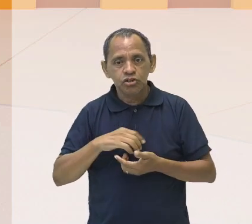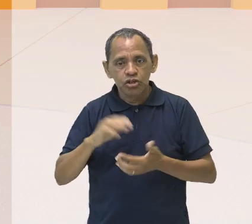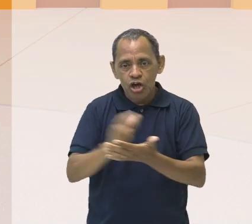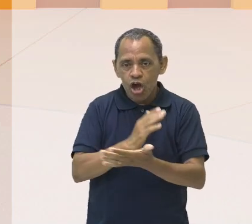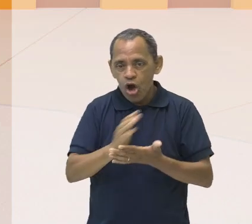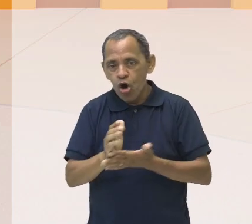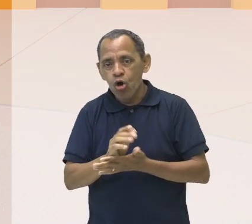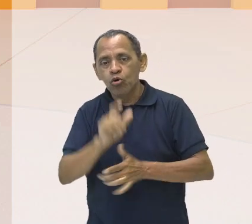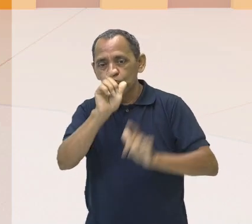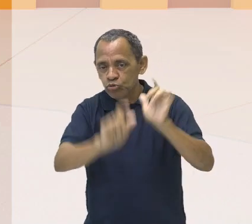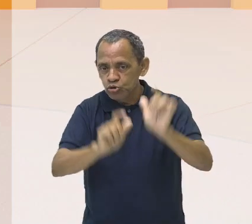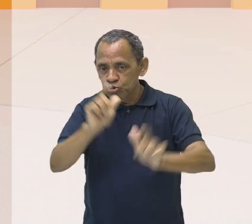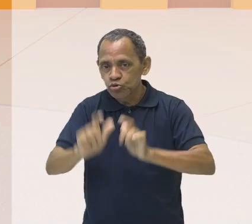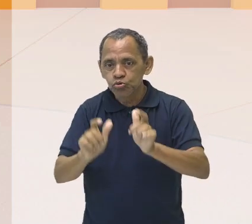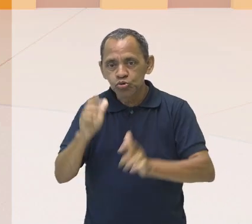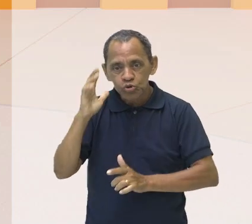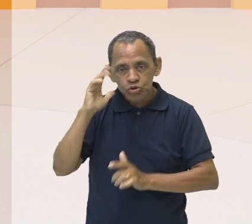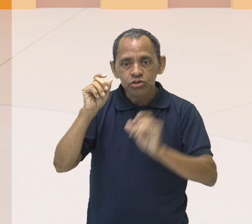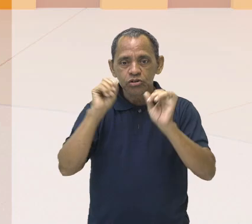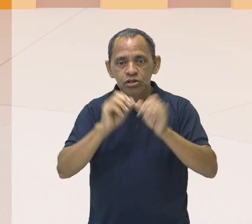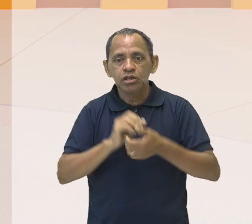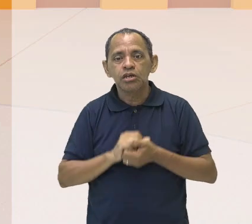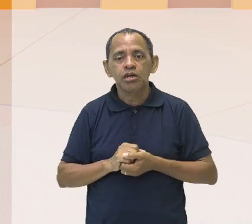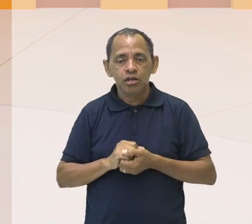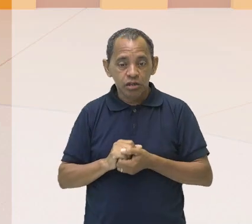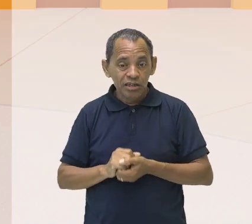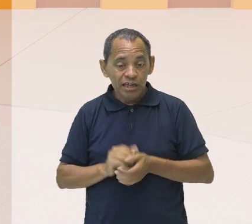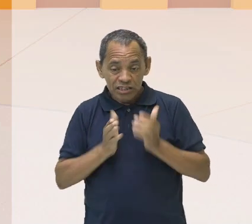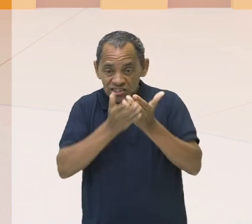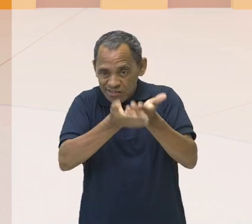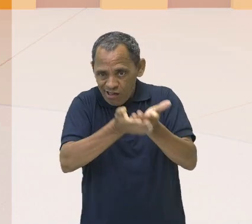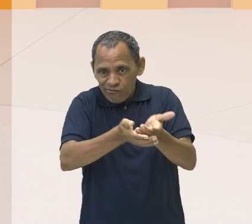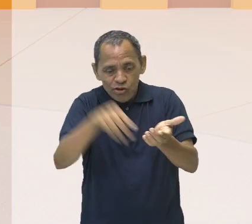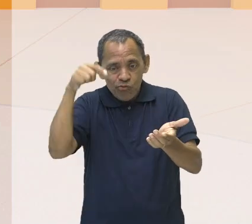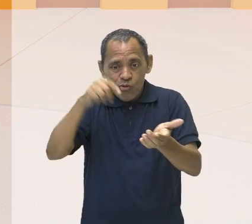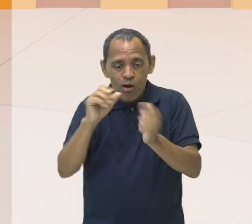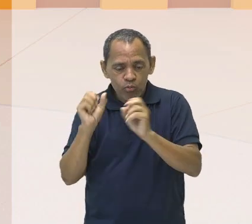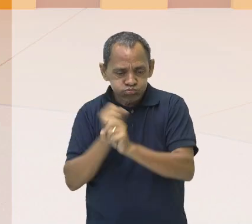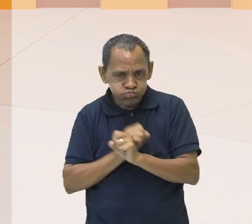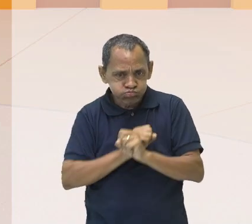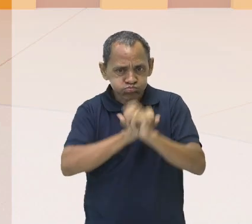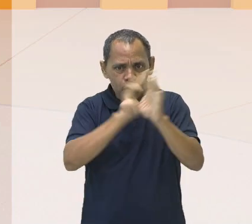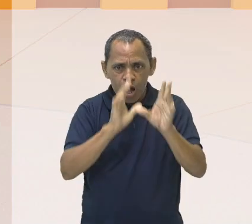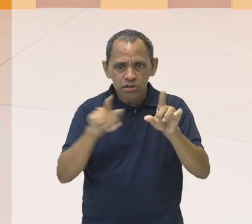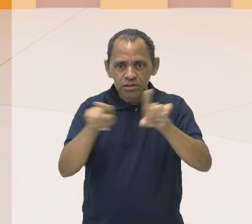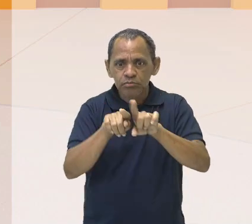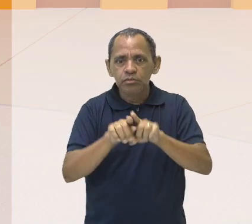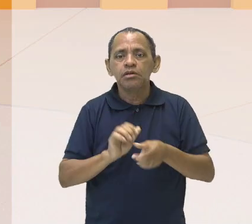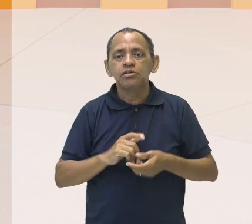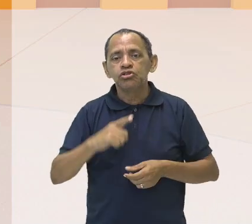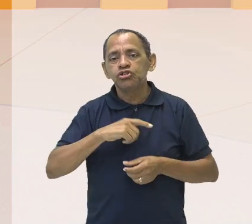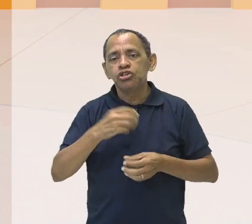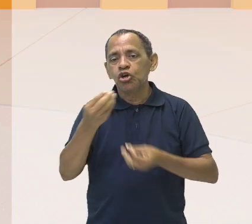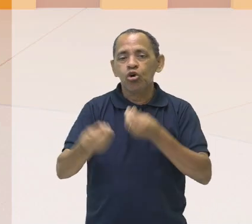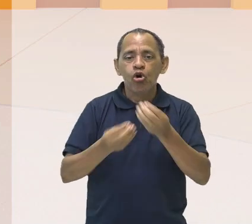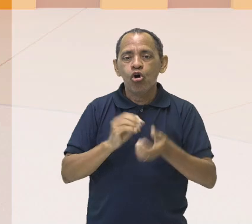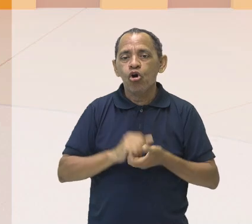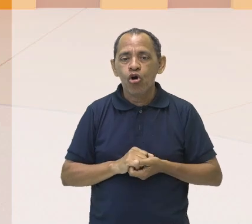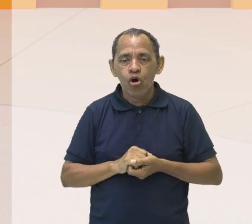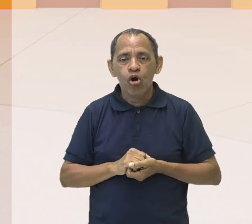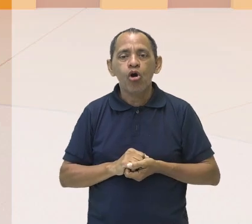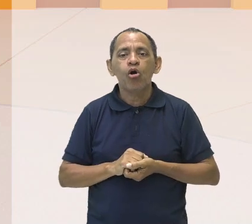poderia ocorrer o bombardeio desses navios negreiros, eles acabavam ali sendo, vamos dizer assim, inundados,